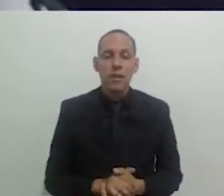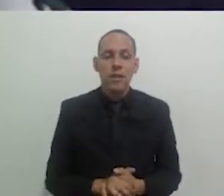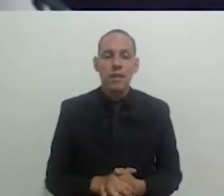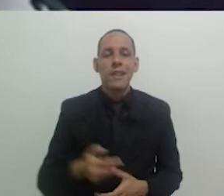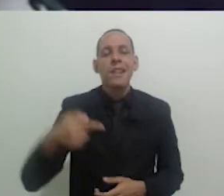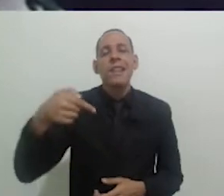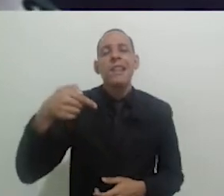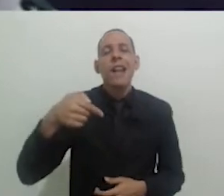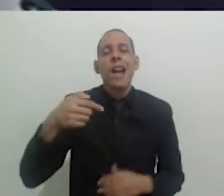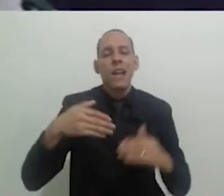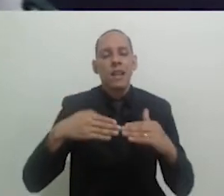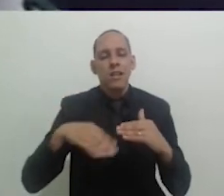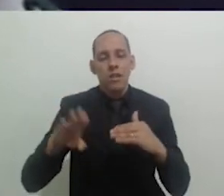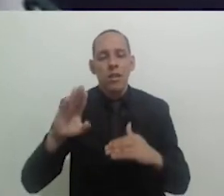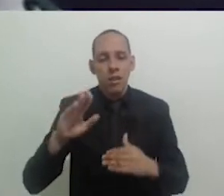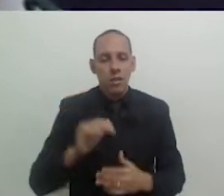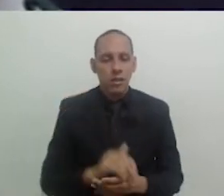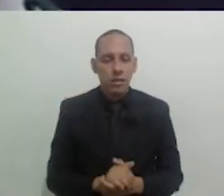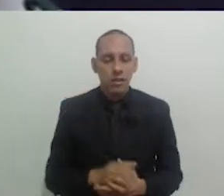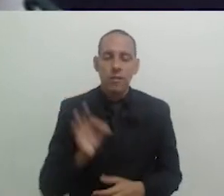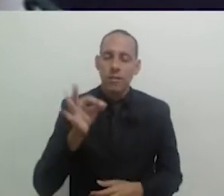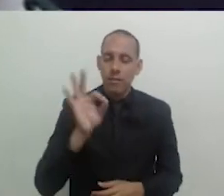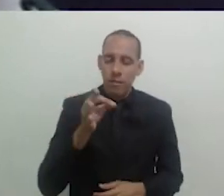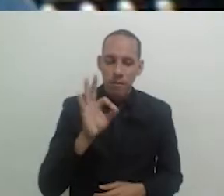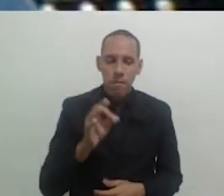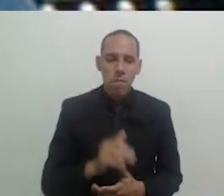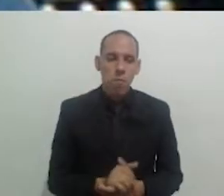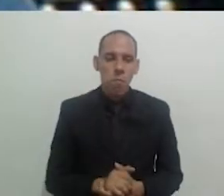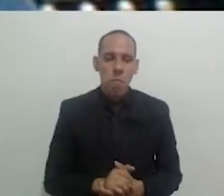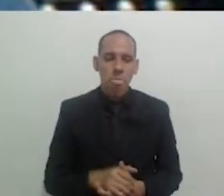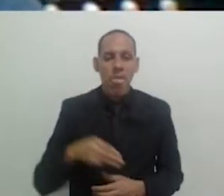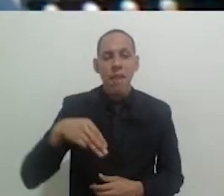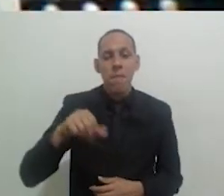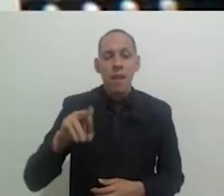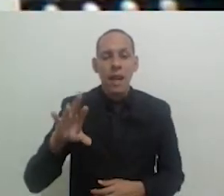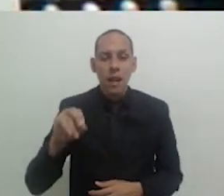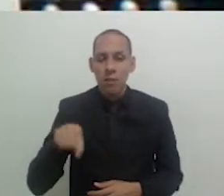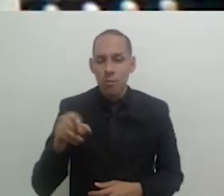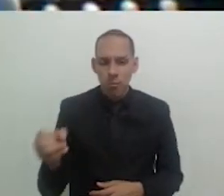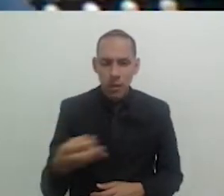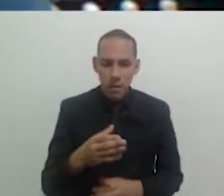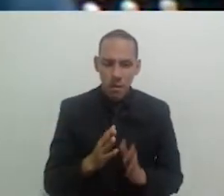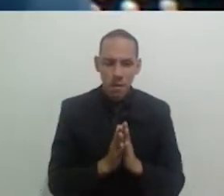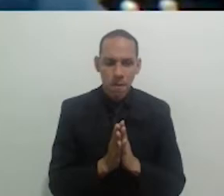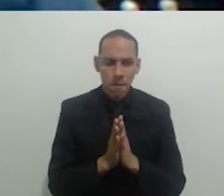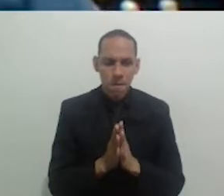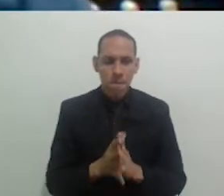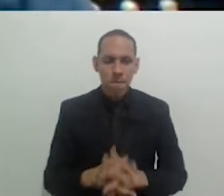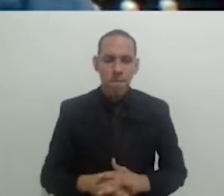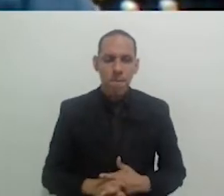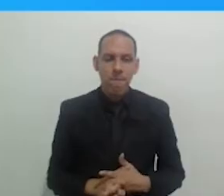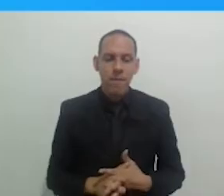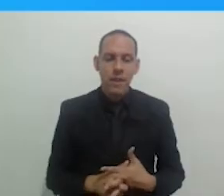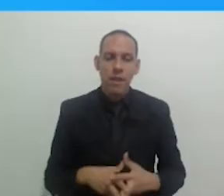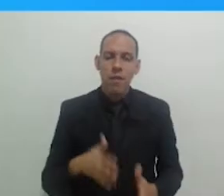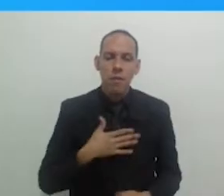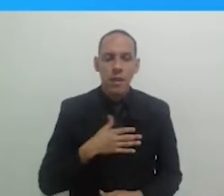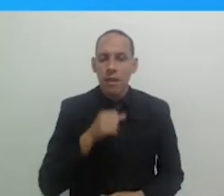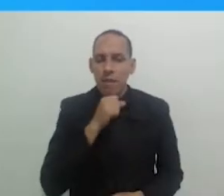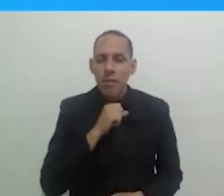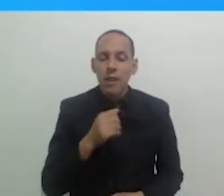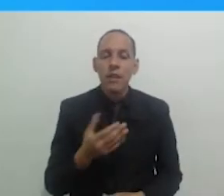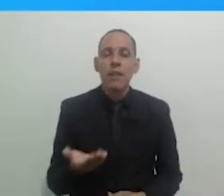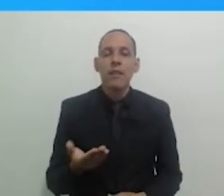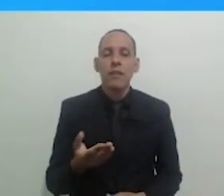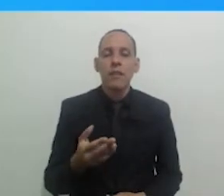discordâncias. Exatamente. Márcio, faça a atualização aí pelo seu, que tá, o meu está desatualizado. Desembargador João,